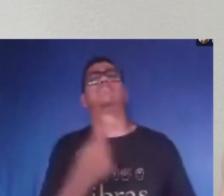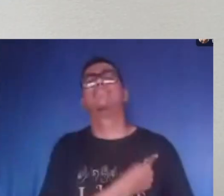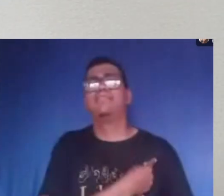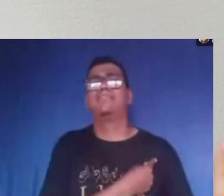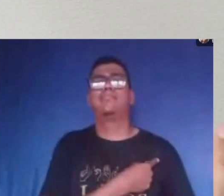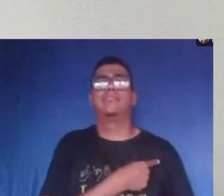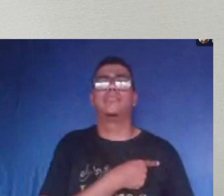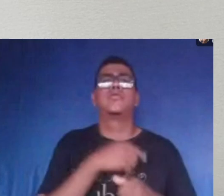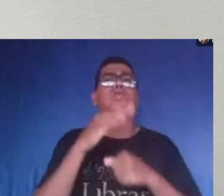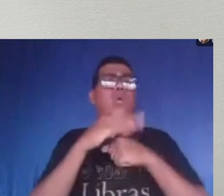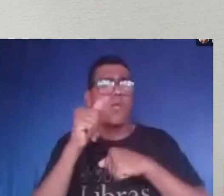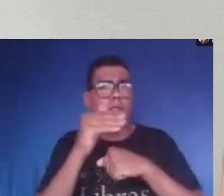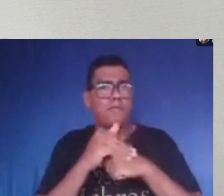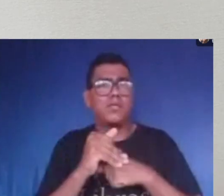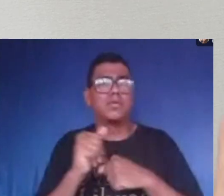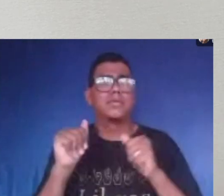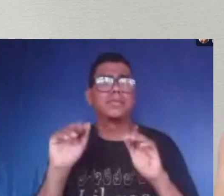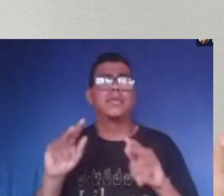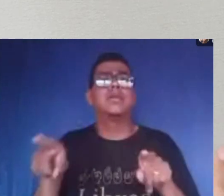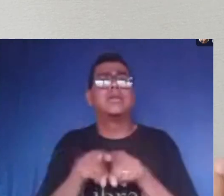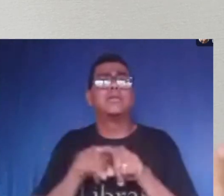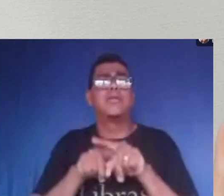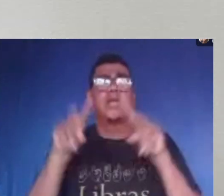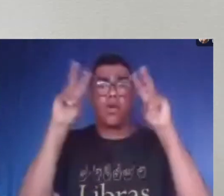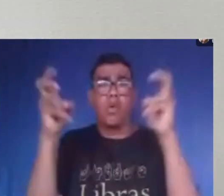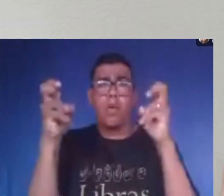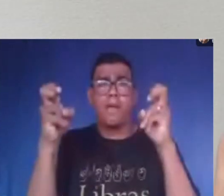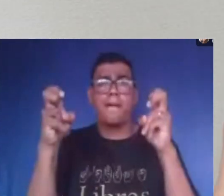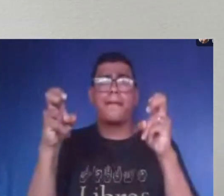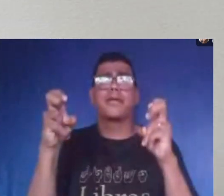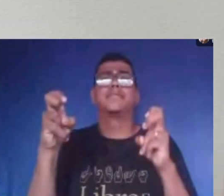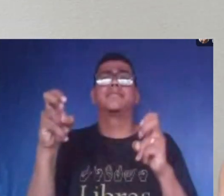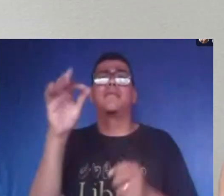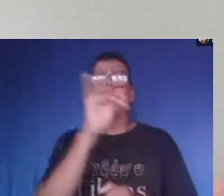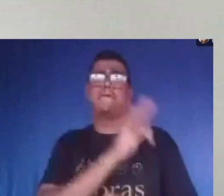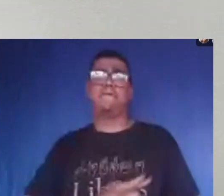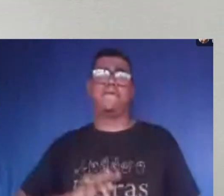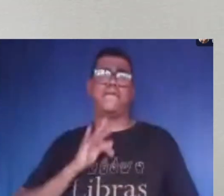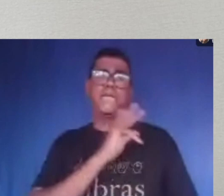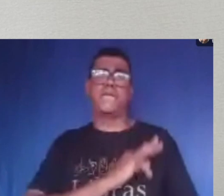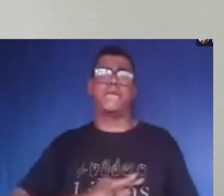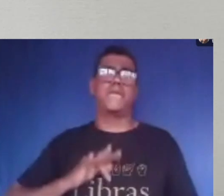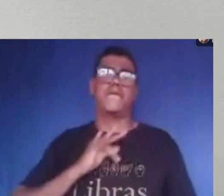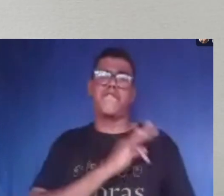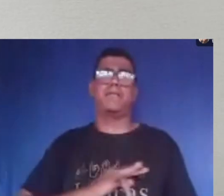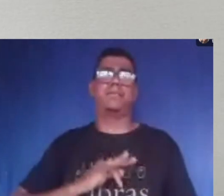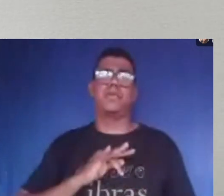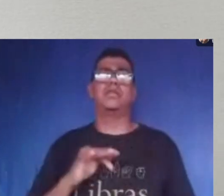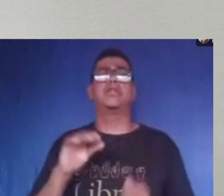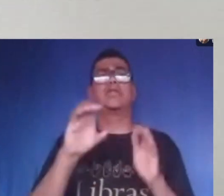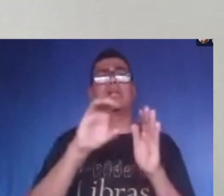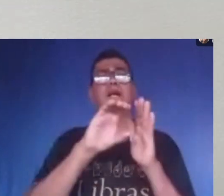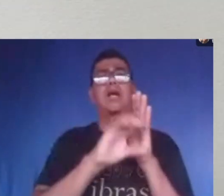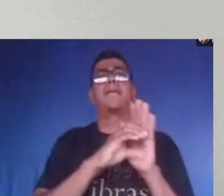é nesse período de desequilíbrio das nações, desequilíbrio do país, desequilíbrio da cidade, em que existe tanta confusão, que